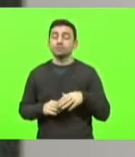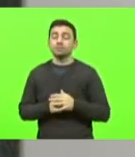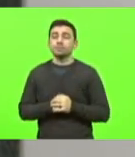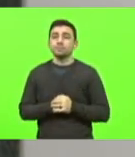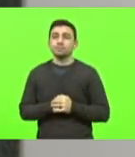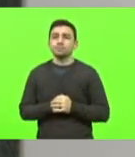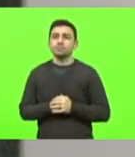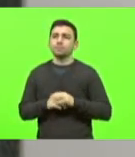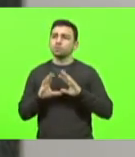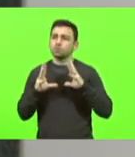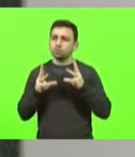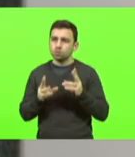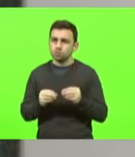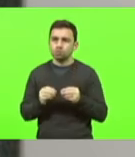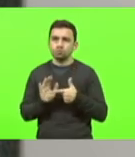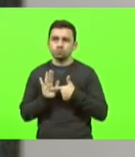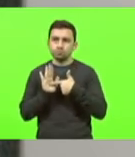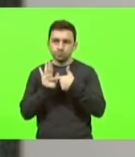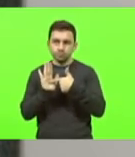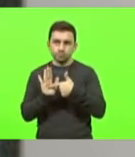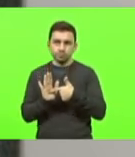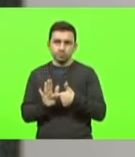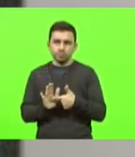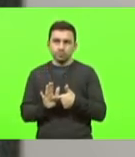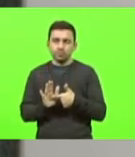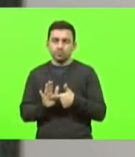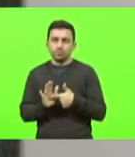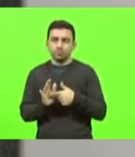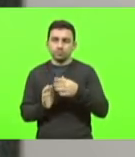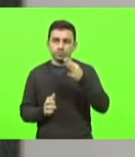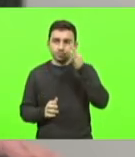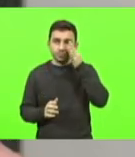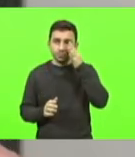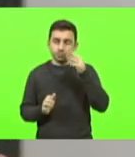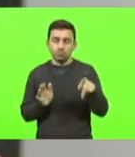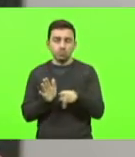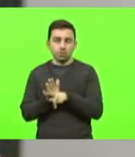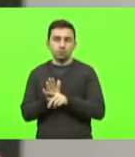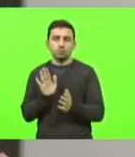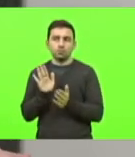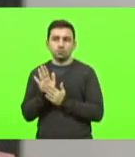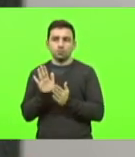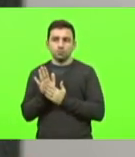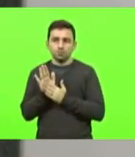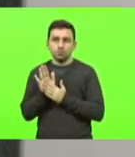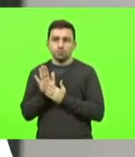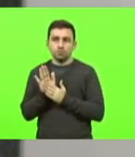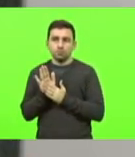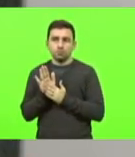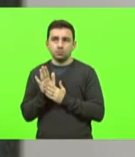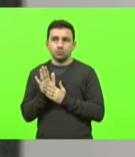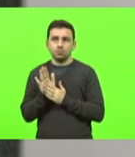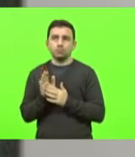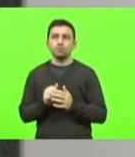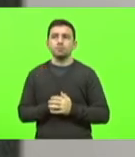Tudo em prestígio da adequada apreciação do mérito da proposição nesse órgão fracionário.